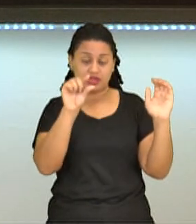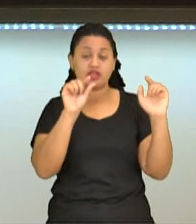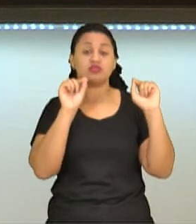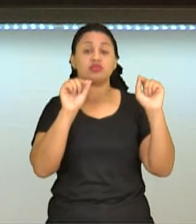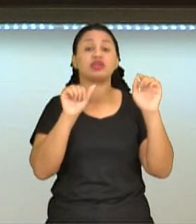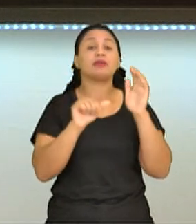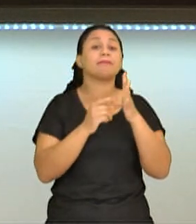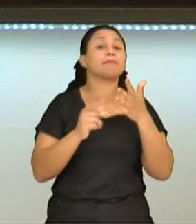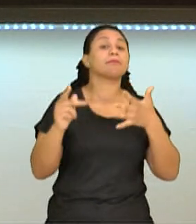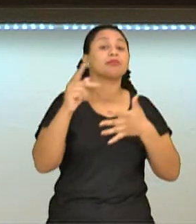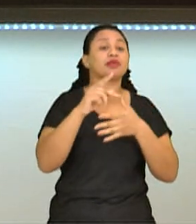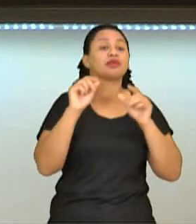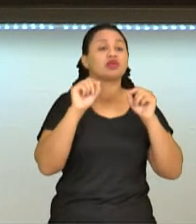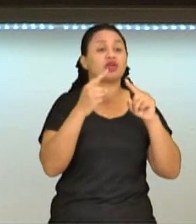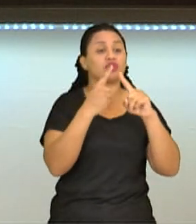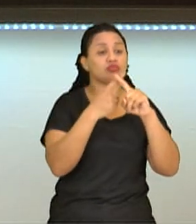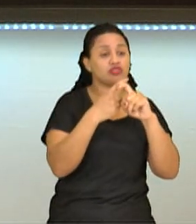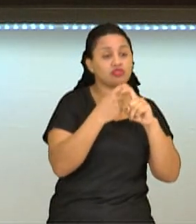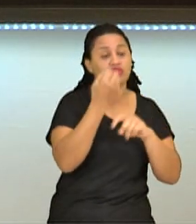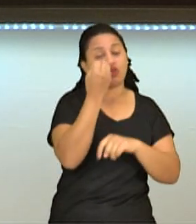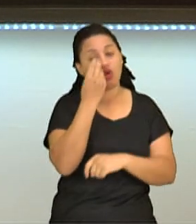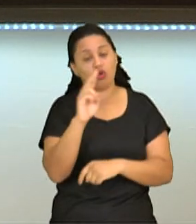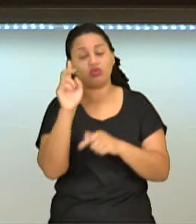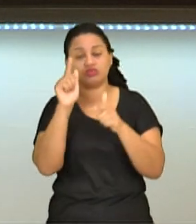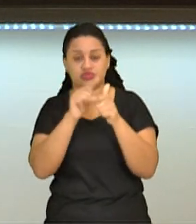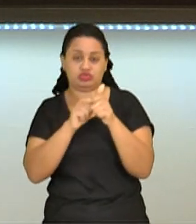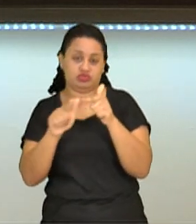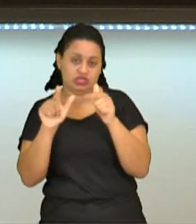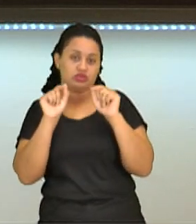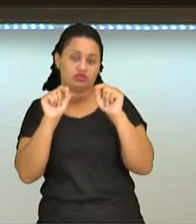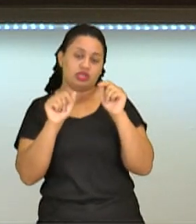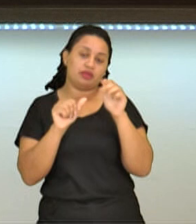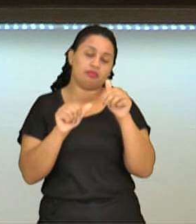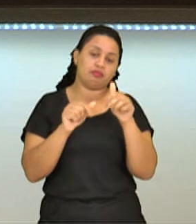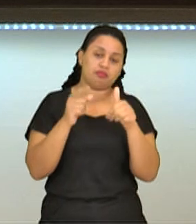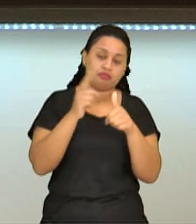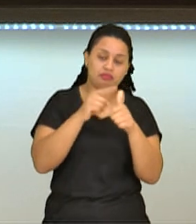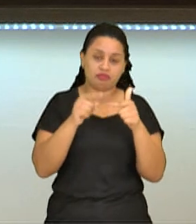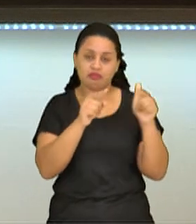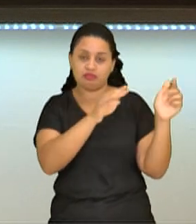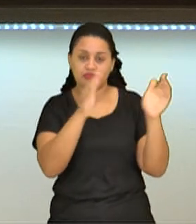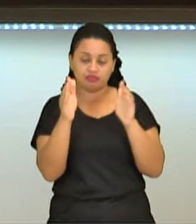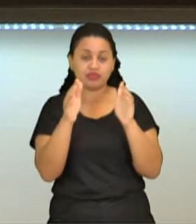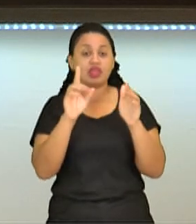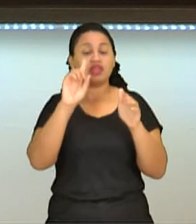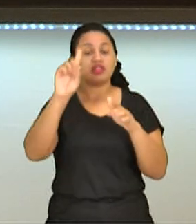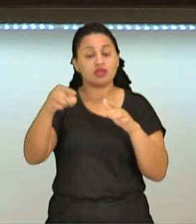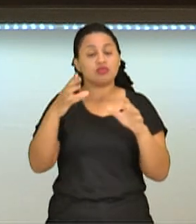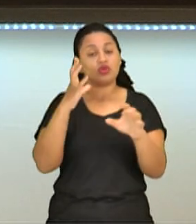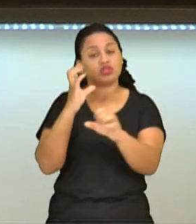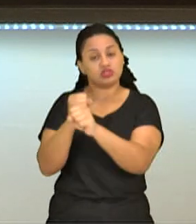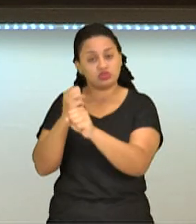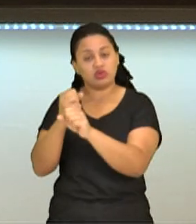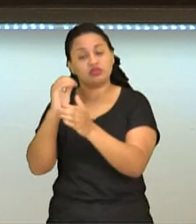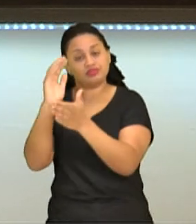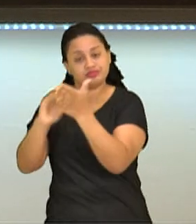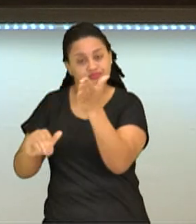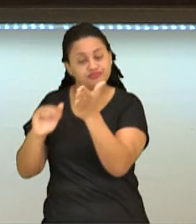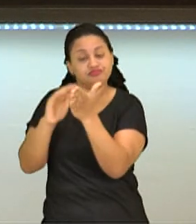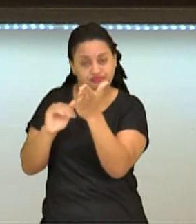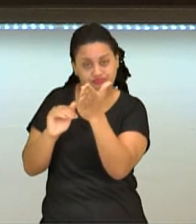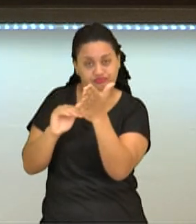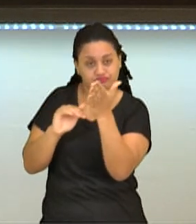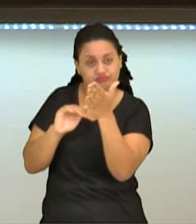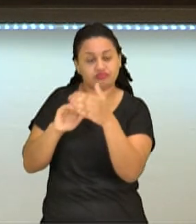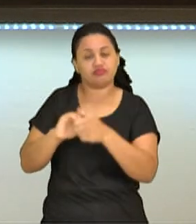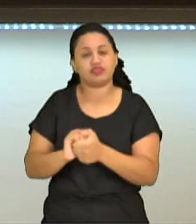eu vou priorizar? Multiplicação ou divisão, o que vier na ordem, e depois adição ou subtração, o que vier na ordem